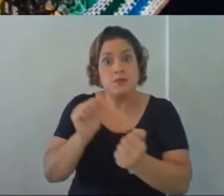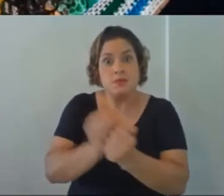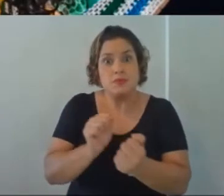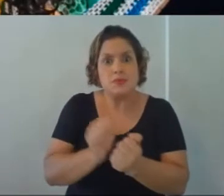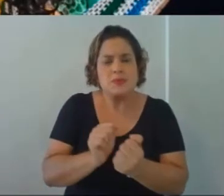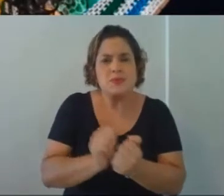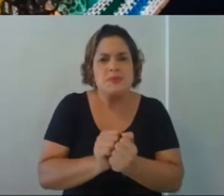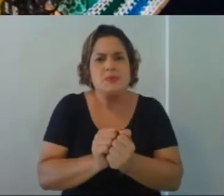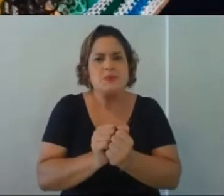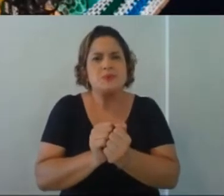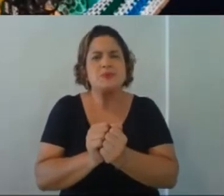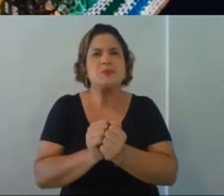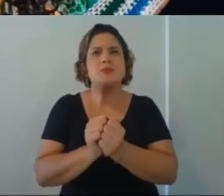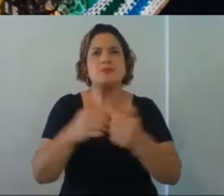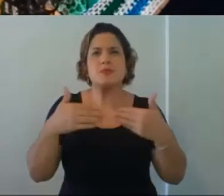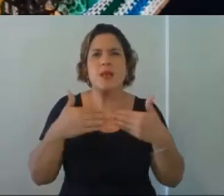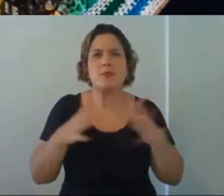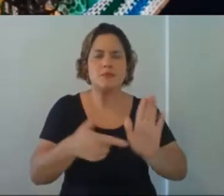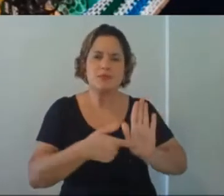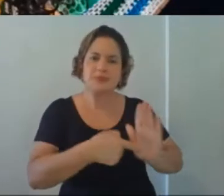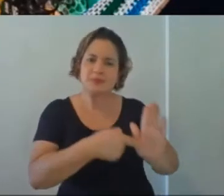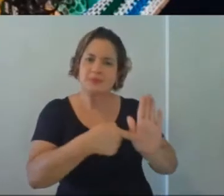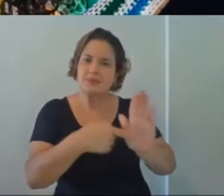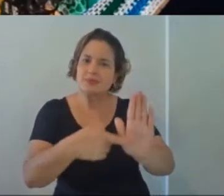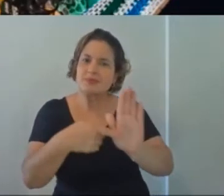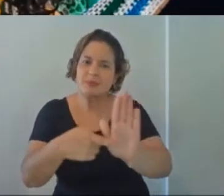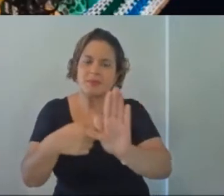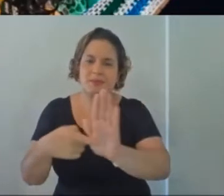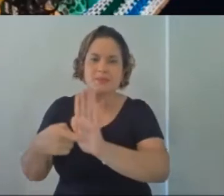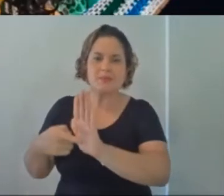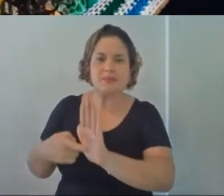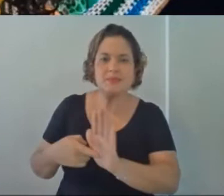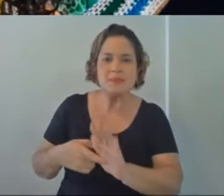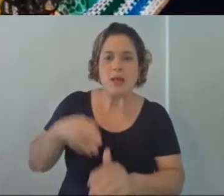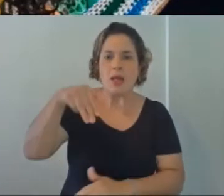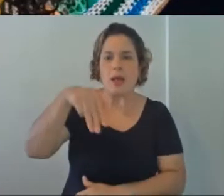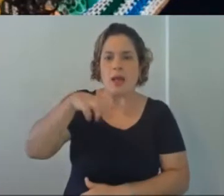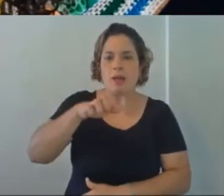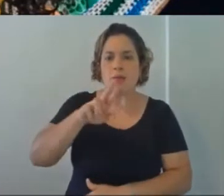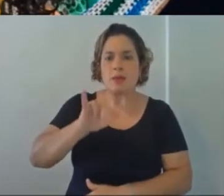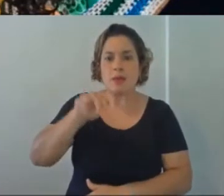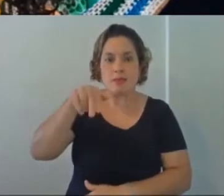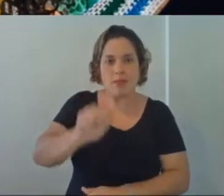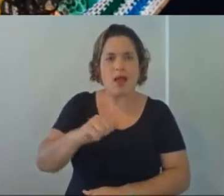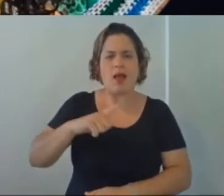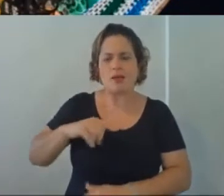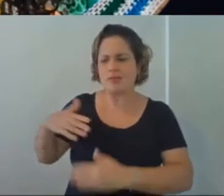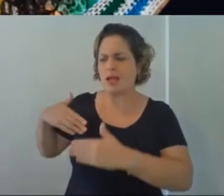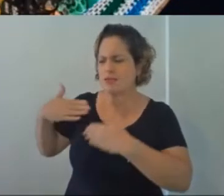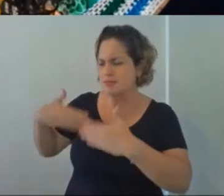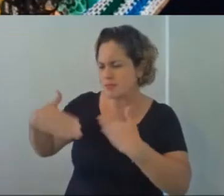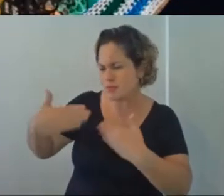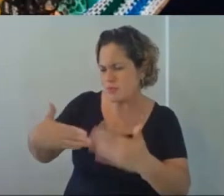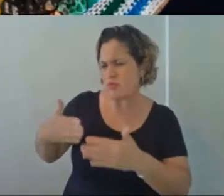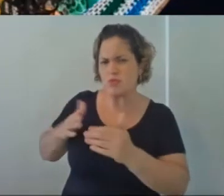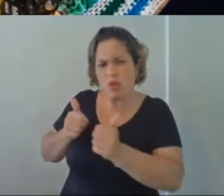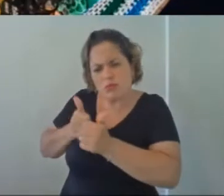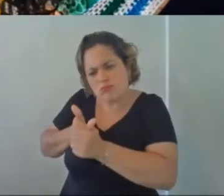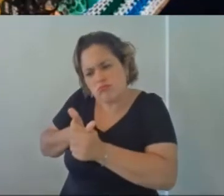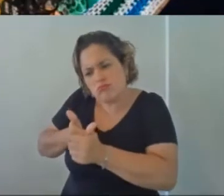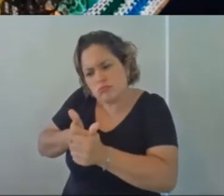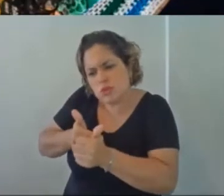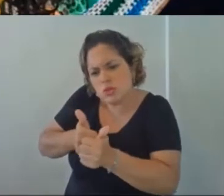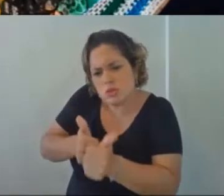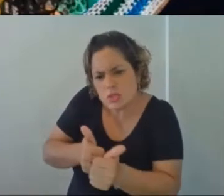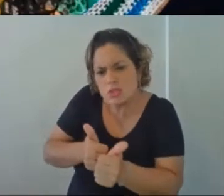na abertura da exposição. E a Meriná, ela vinha seguindo uma trajetória brilhante no campo